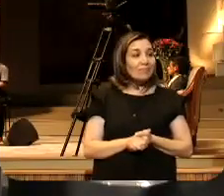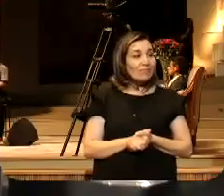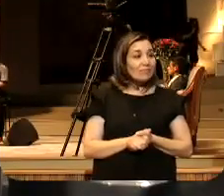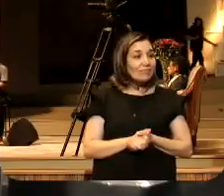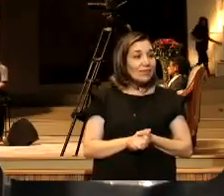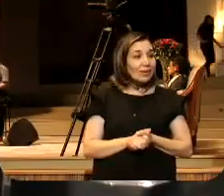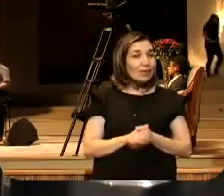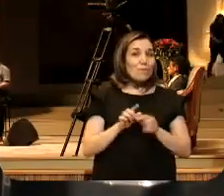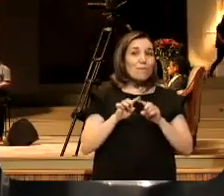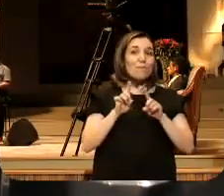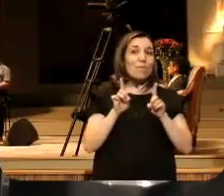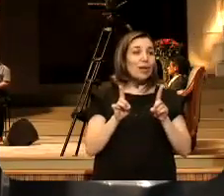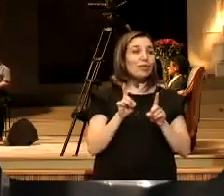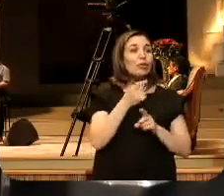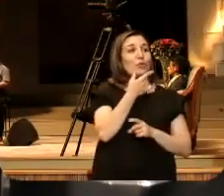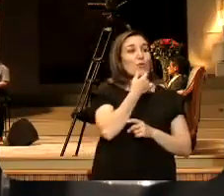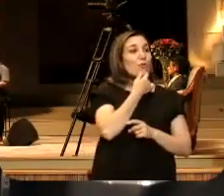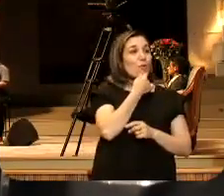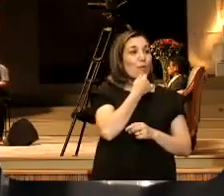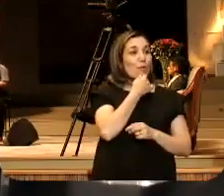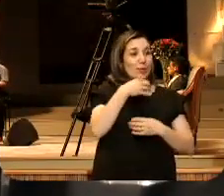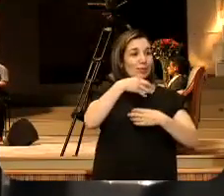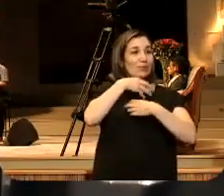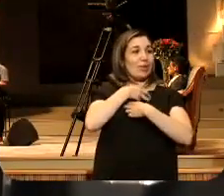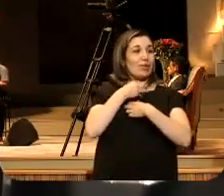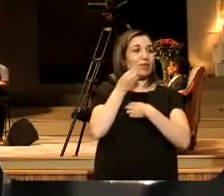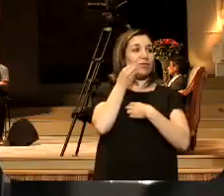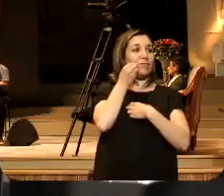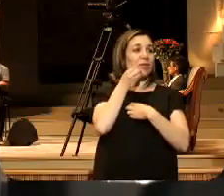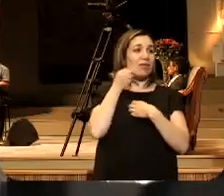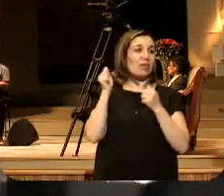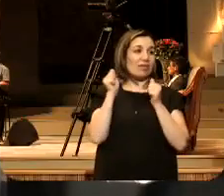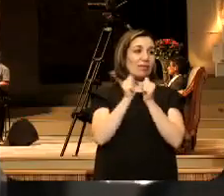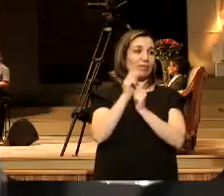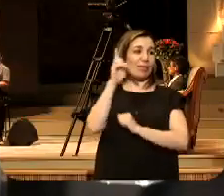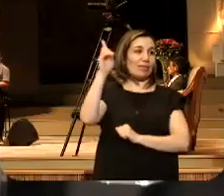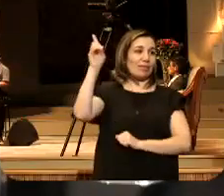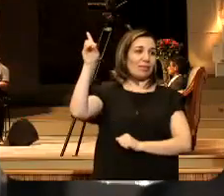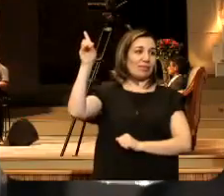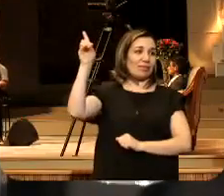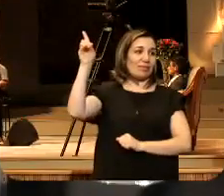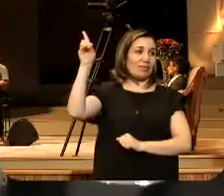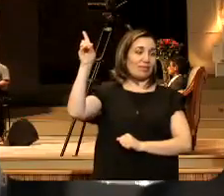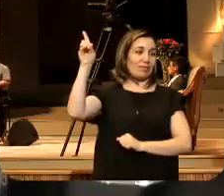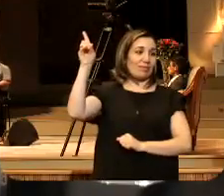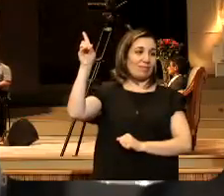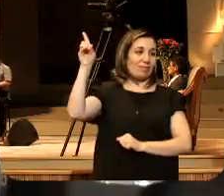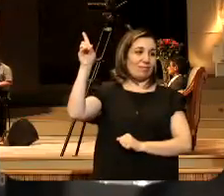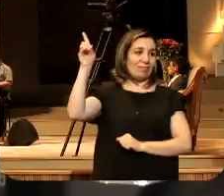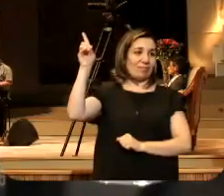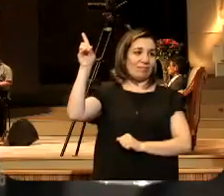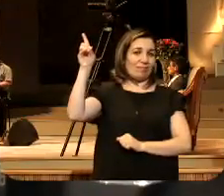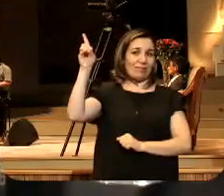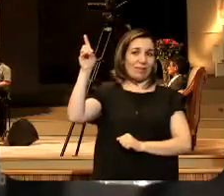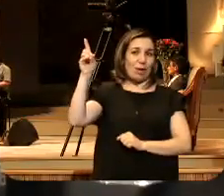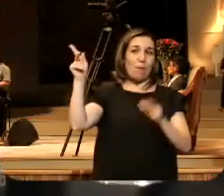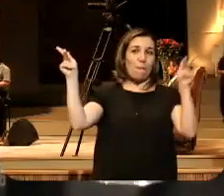Estive doente e foste me visitar. Deus quer de